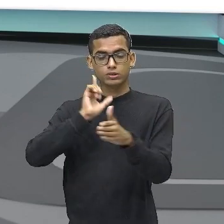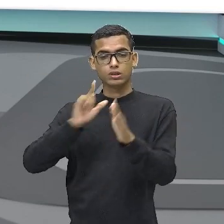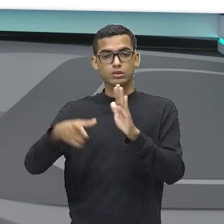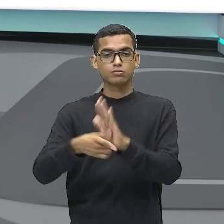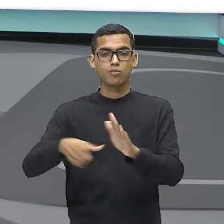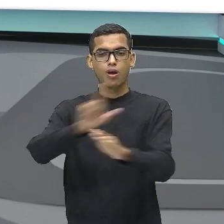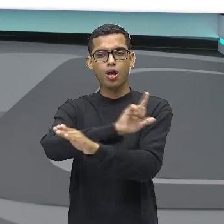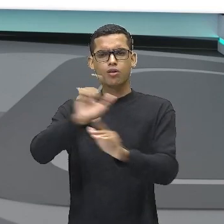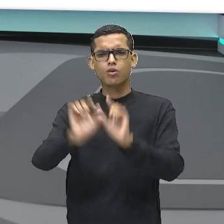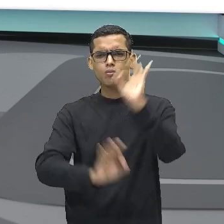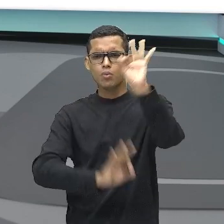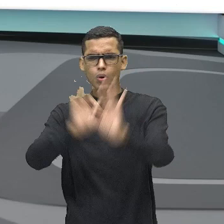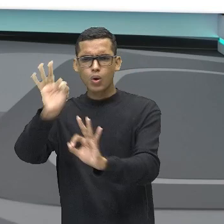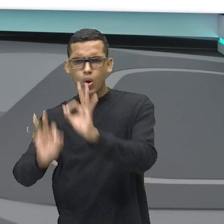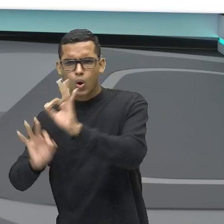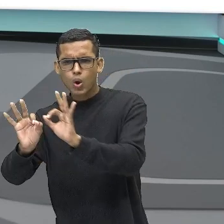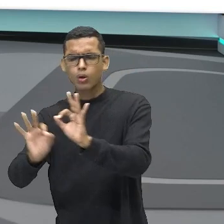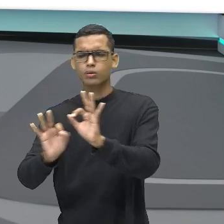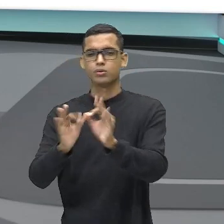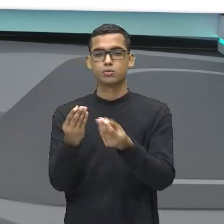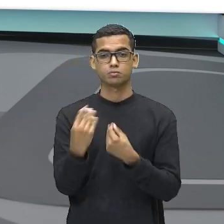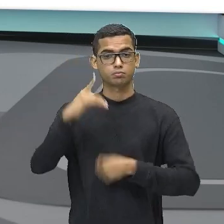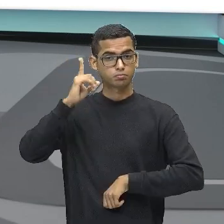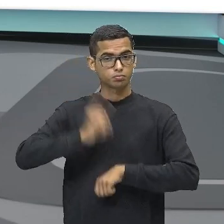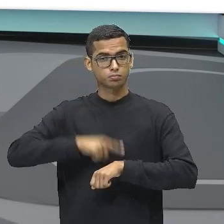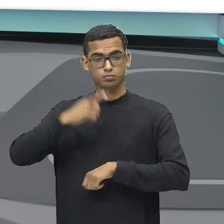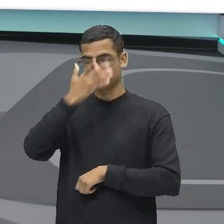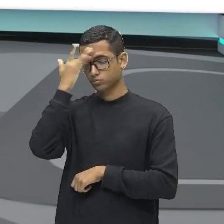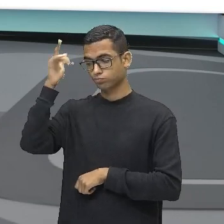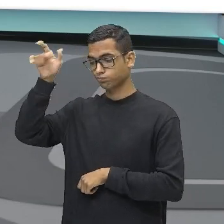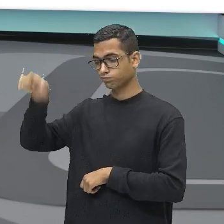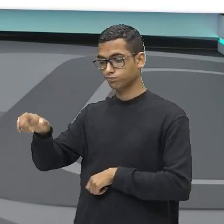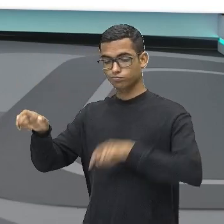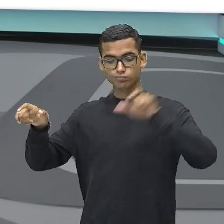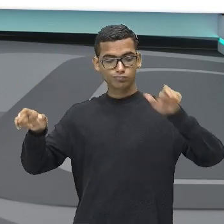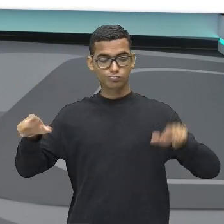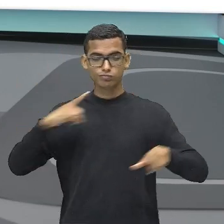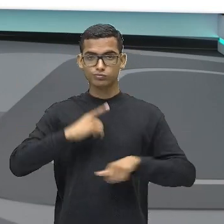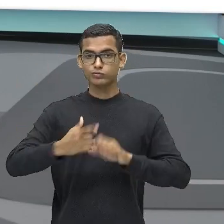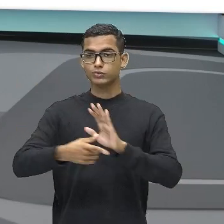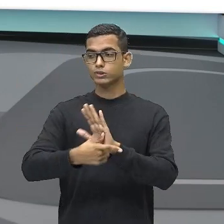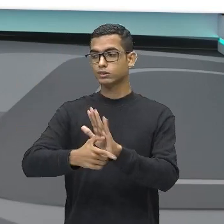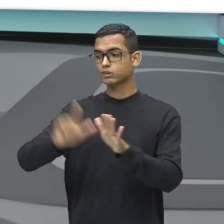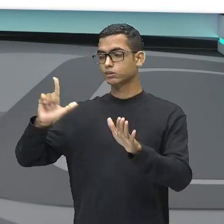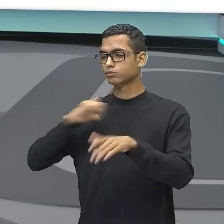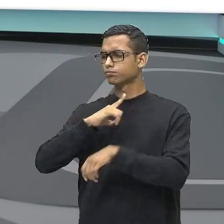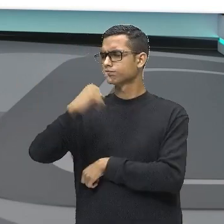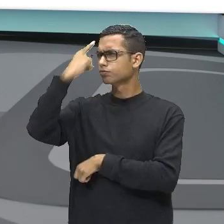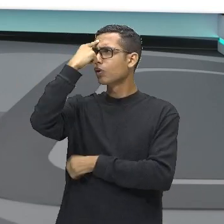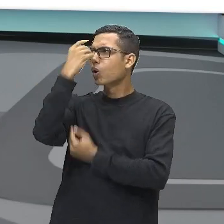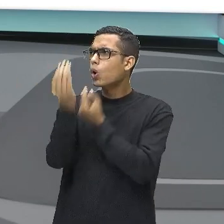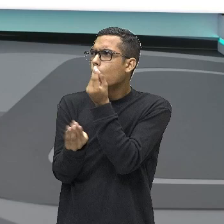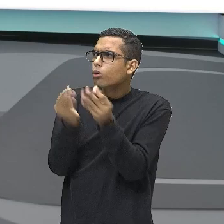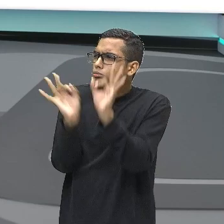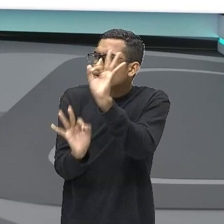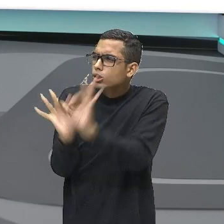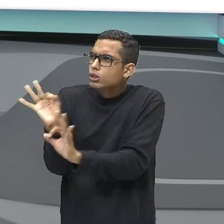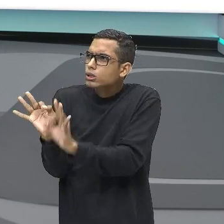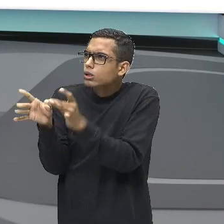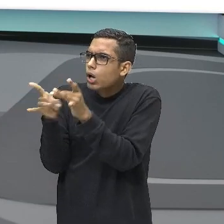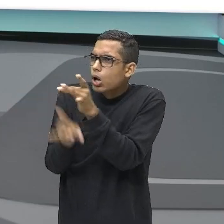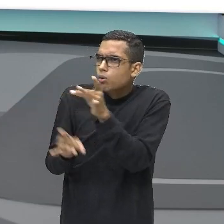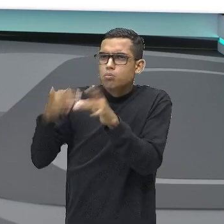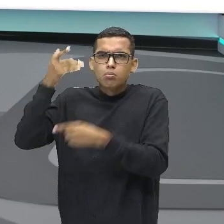ele teve um momento em que os nossos participantes pensaram no que iriam falar, claro, com